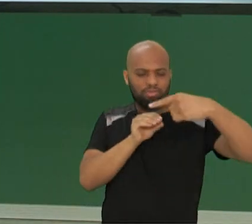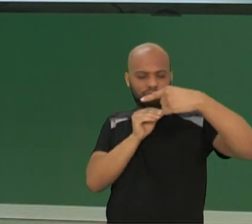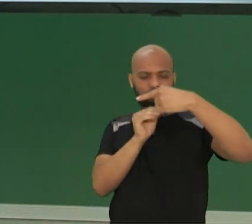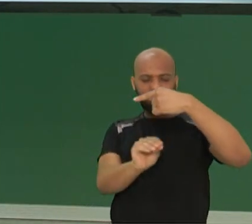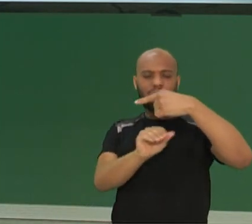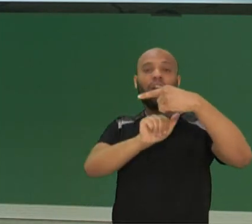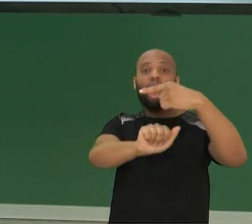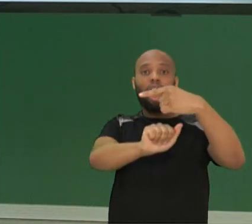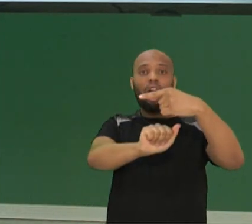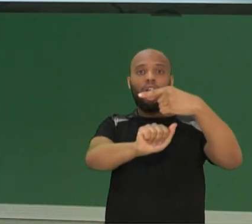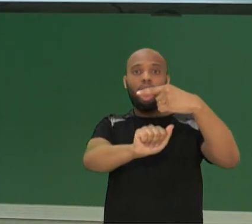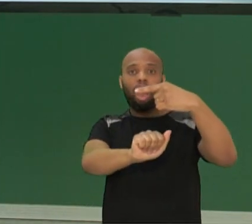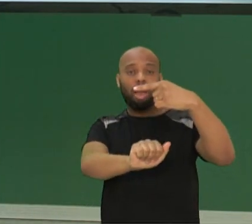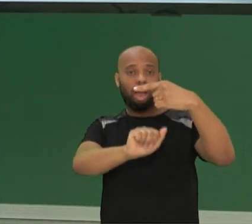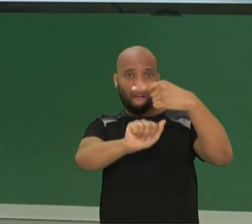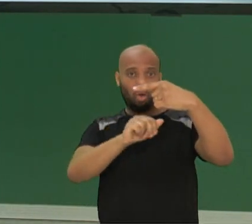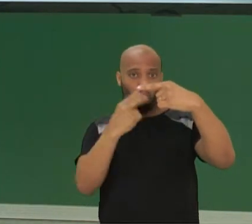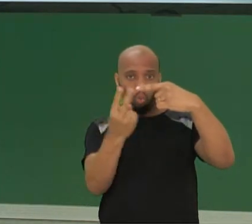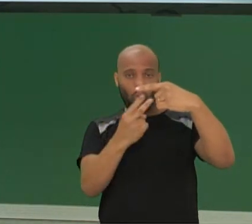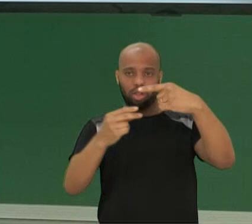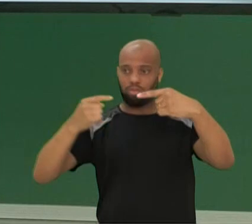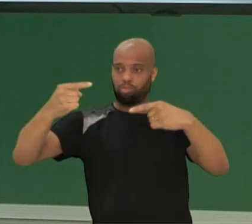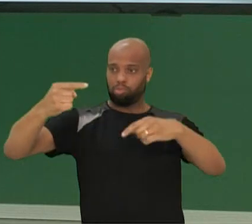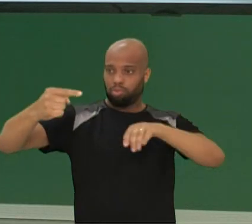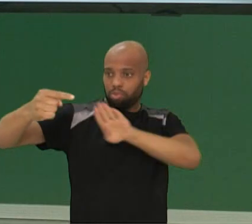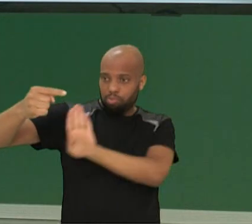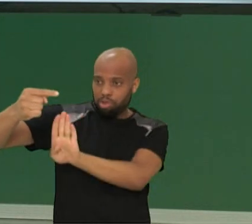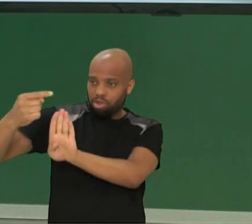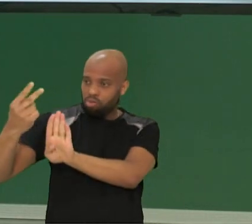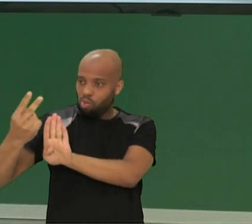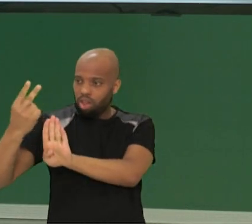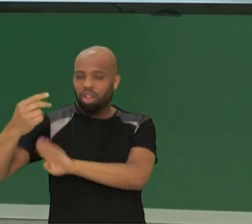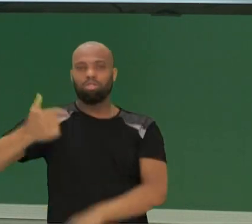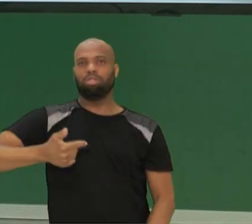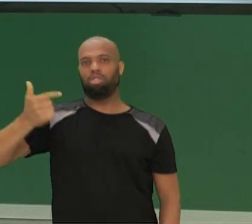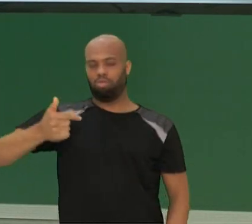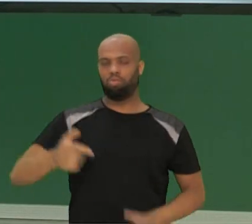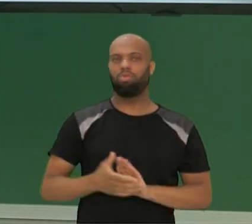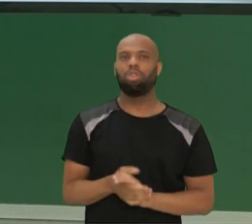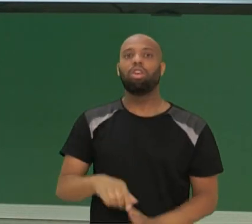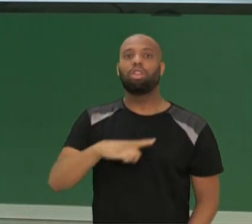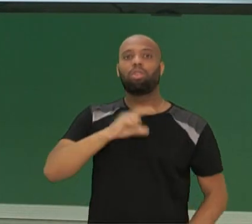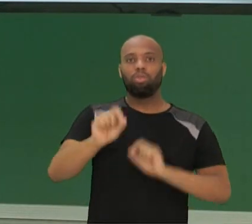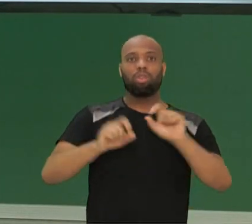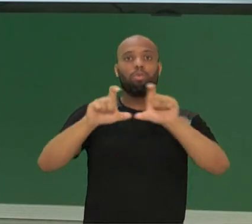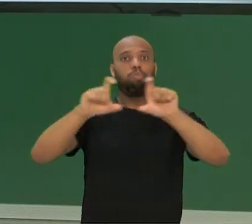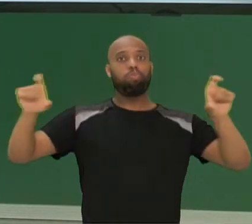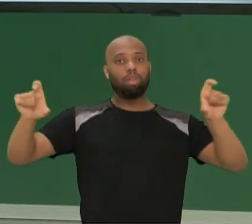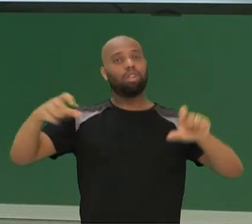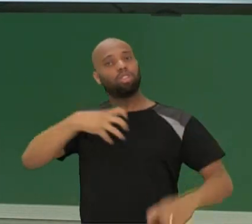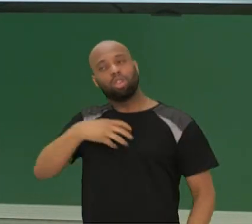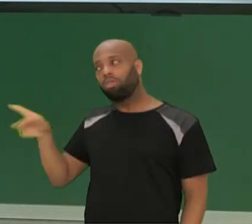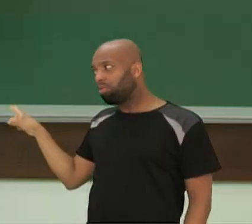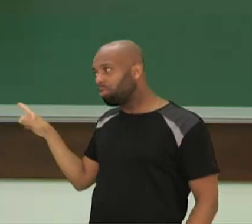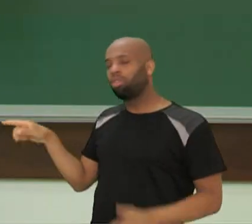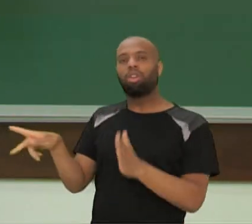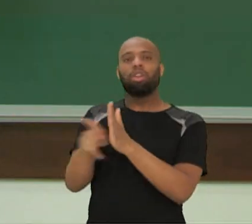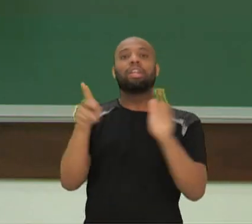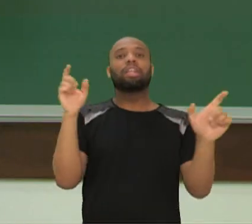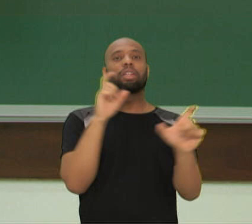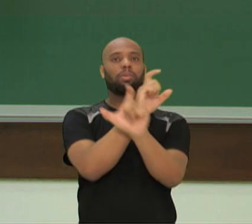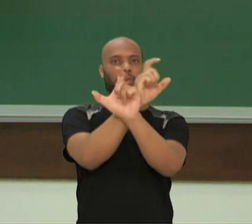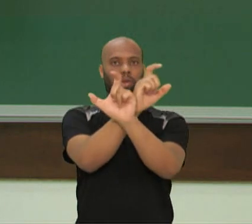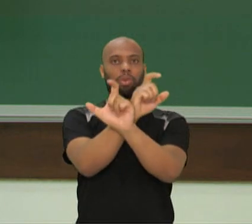e o B ao quadrado denominador do segundo membro. Então, aqui nós temos a equação dessa hipérbole que